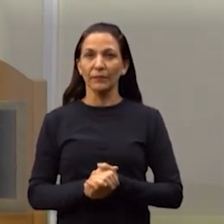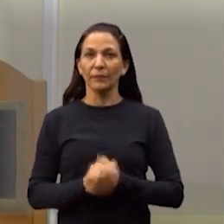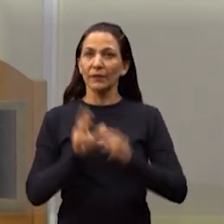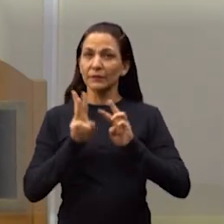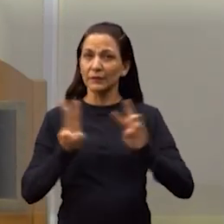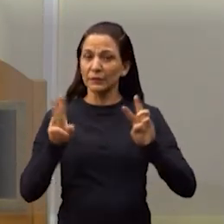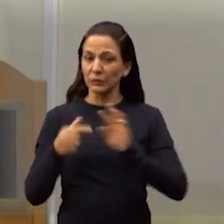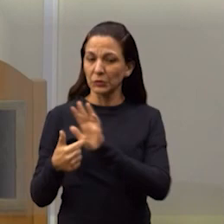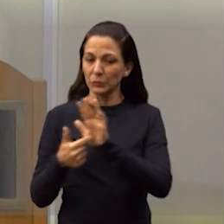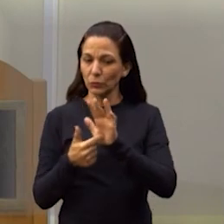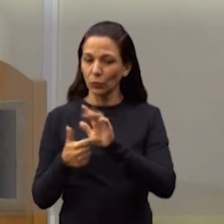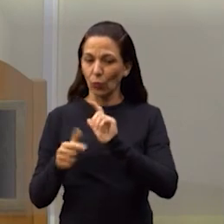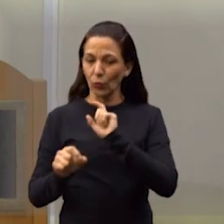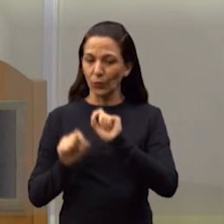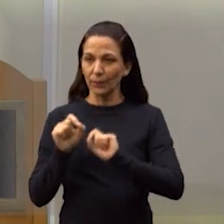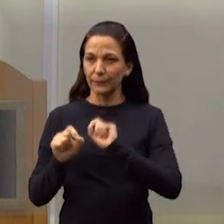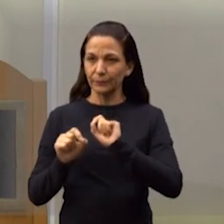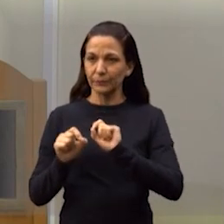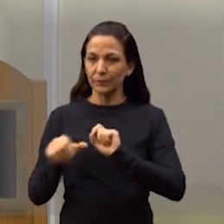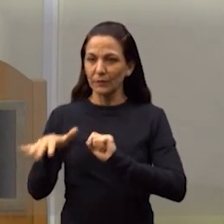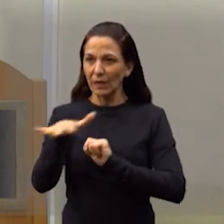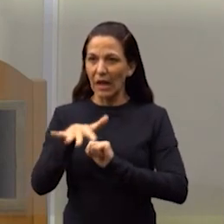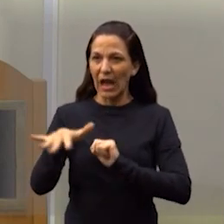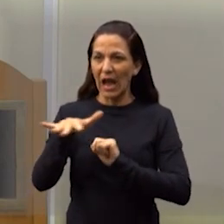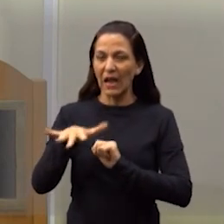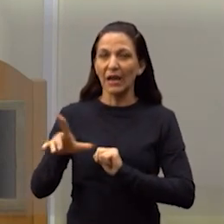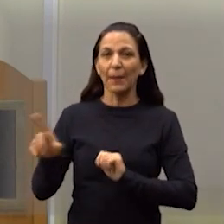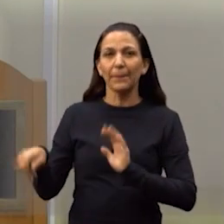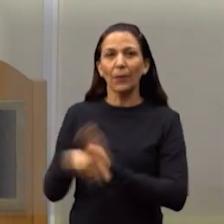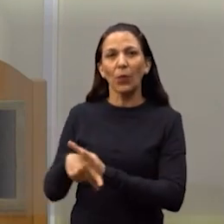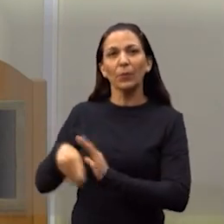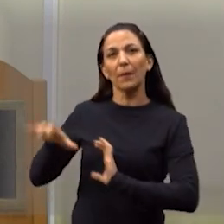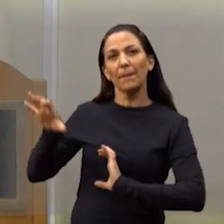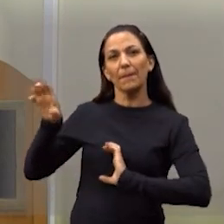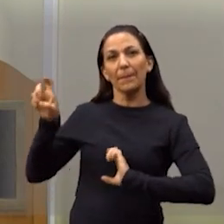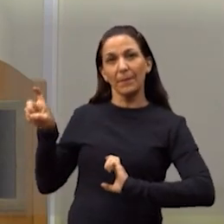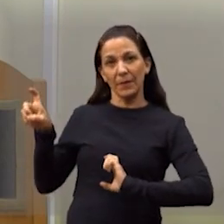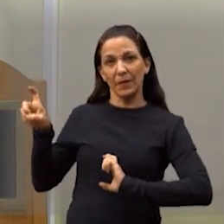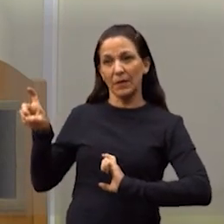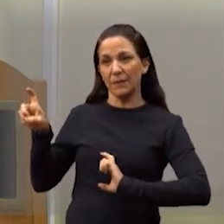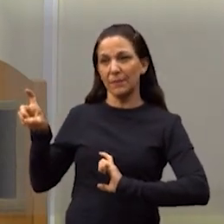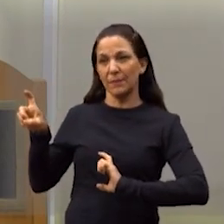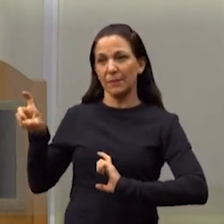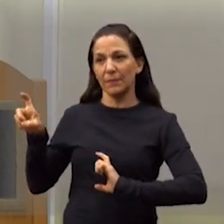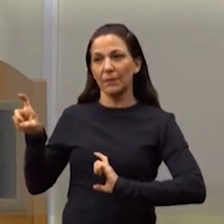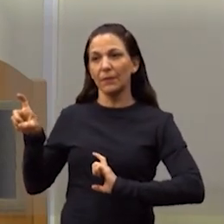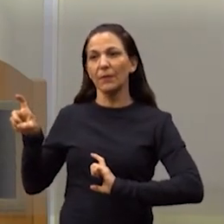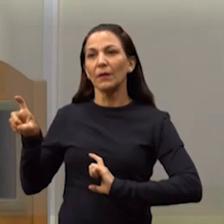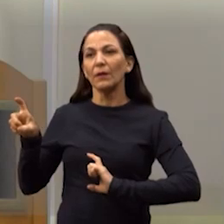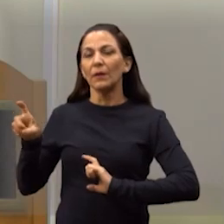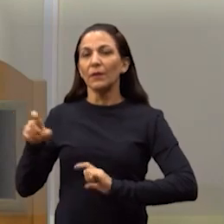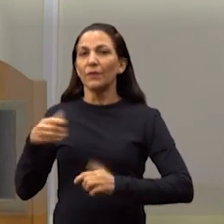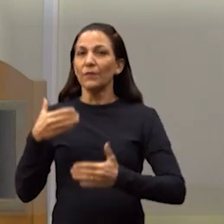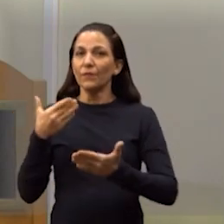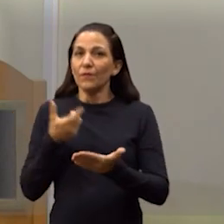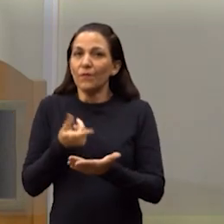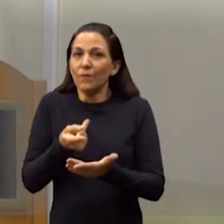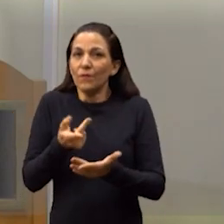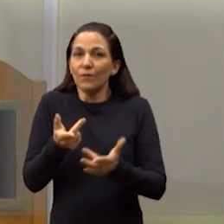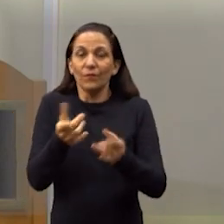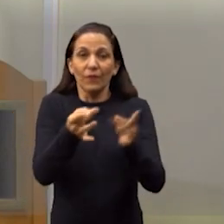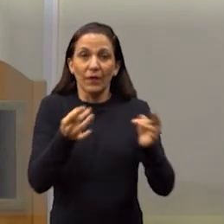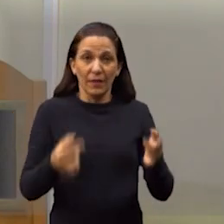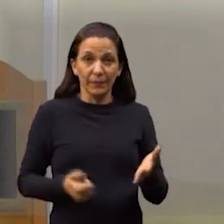on no dia de hoje trata-se de uma área do Pinheirinho um novo processo de venda leilão ocorrerá